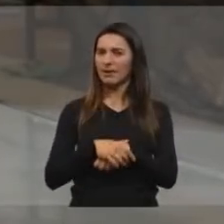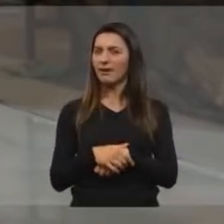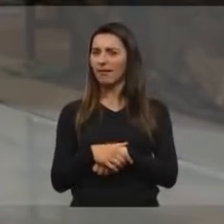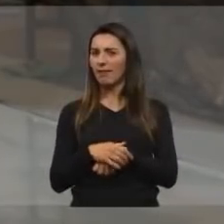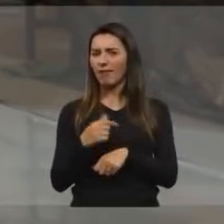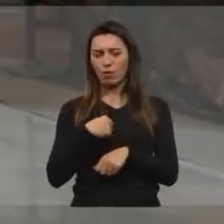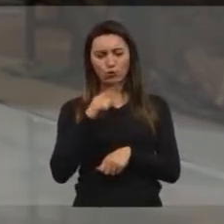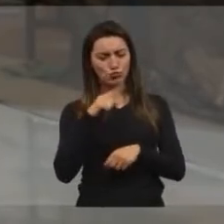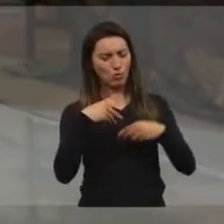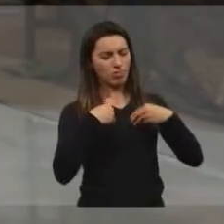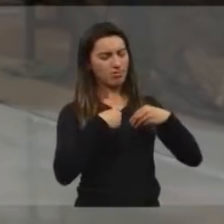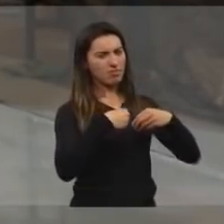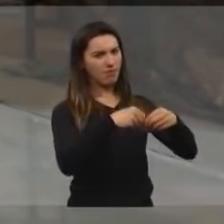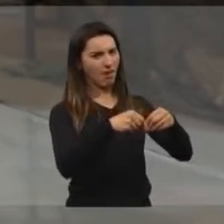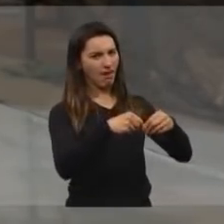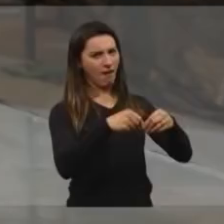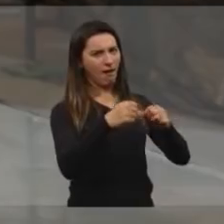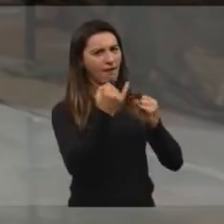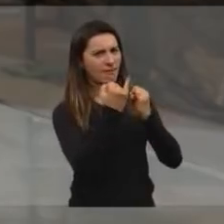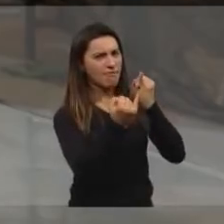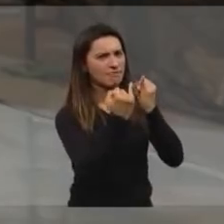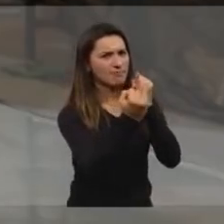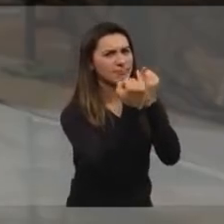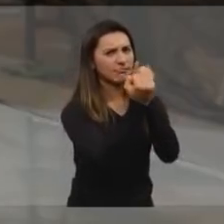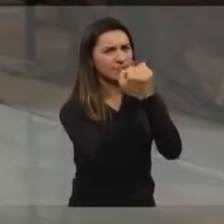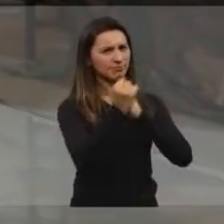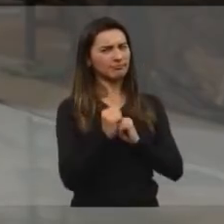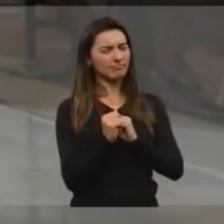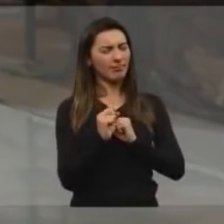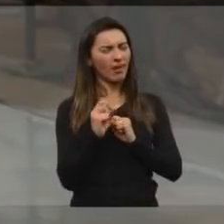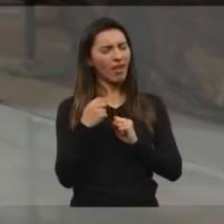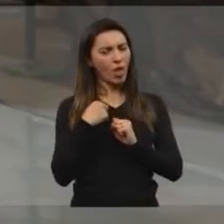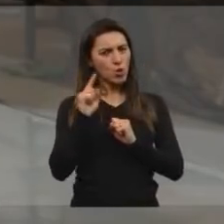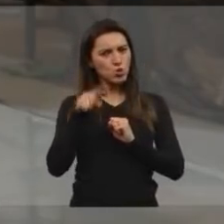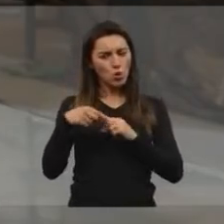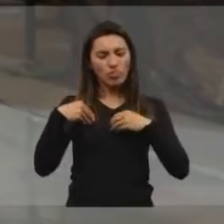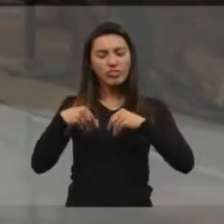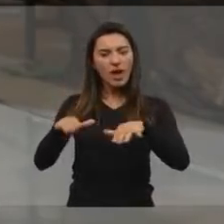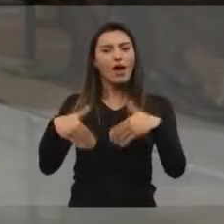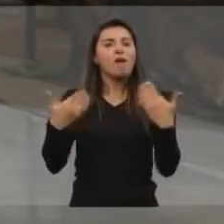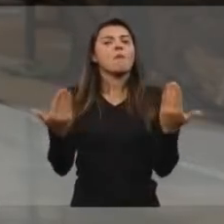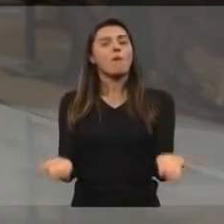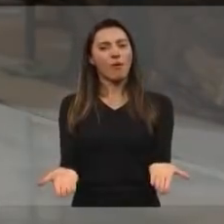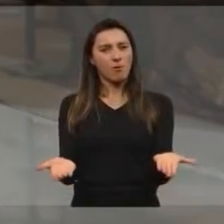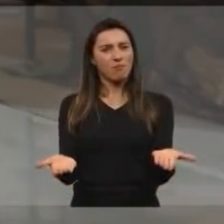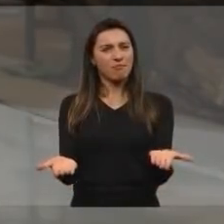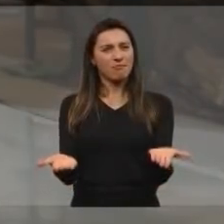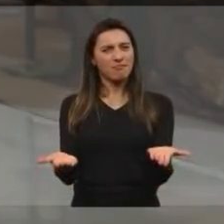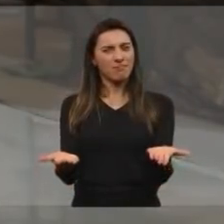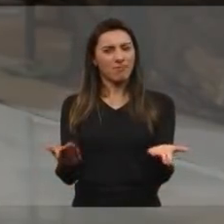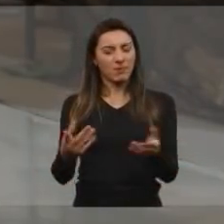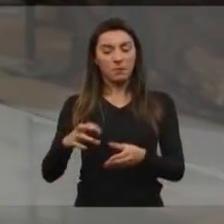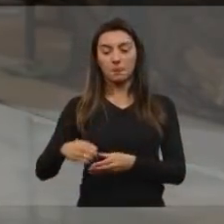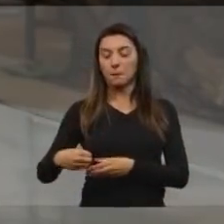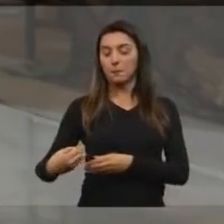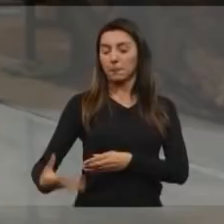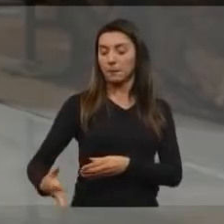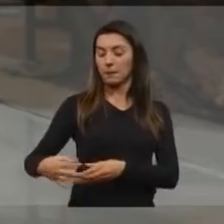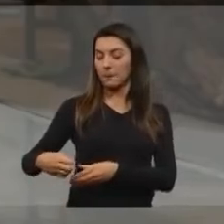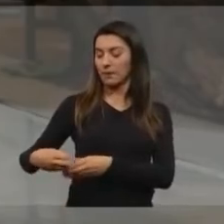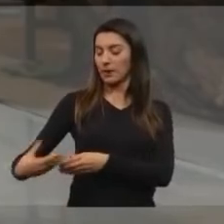parte da homilia falando do terreno e as sementes caíram à beira do caminho